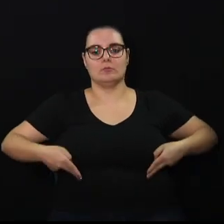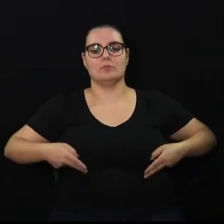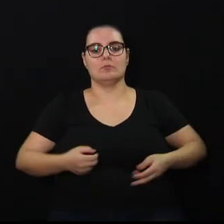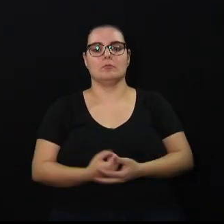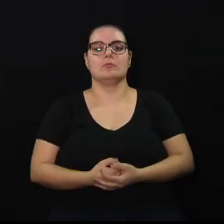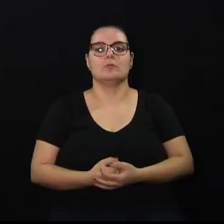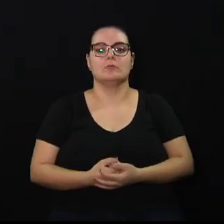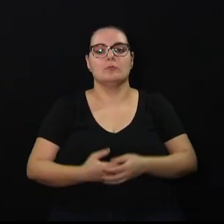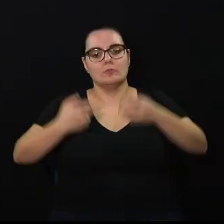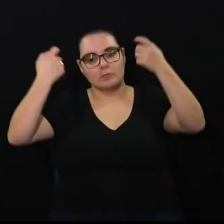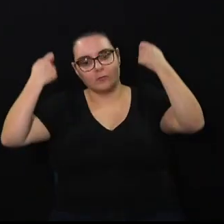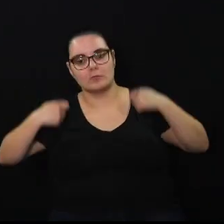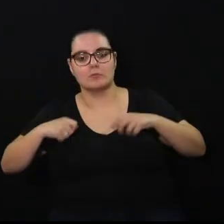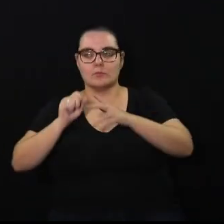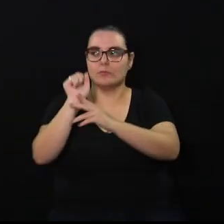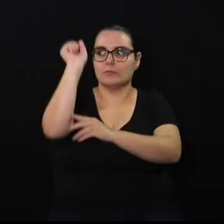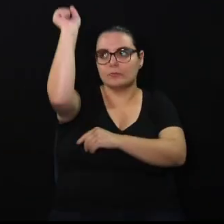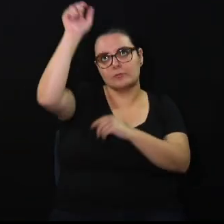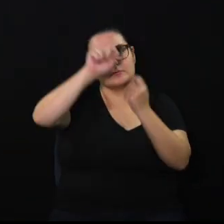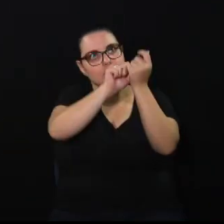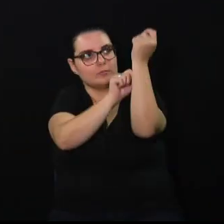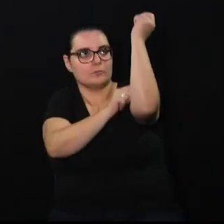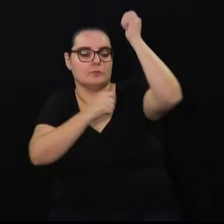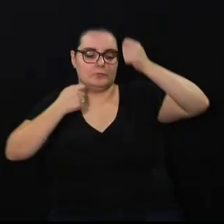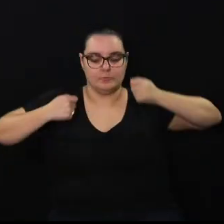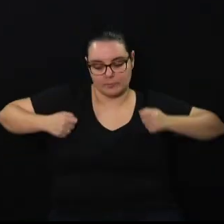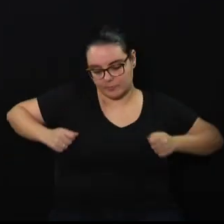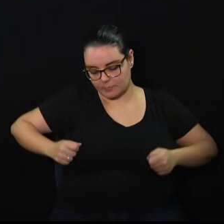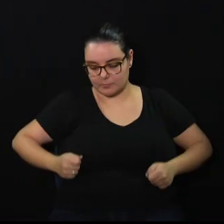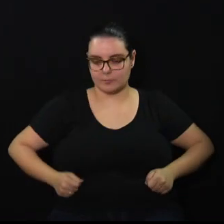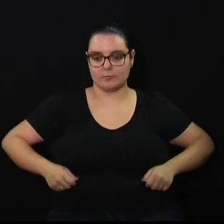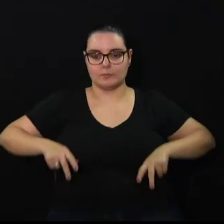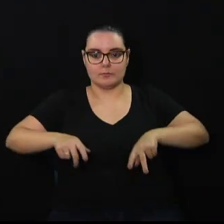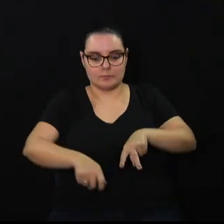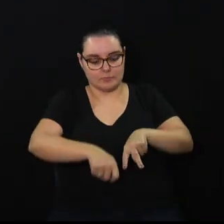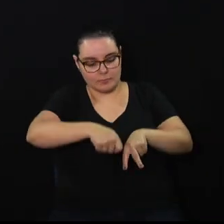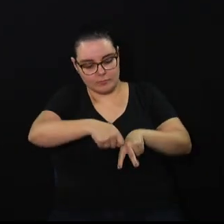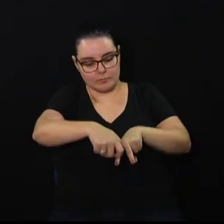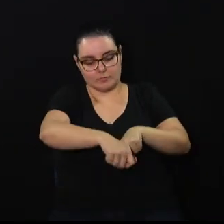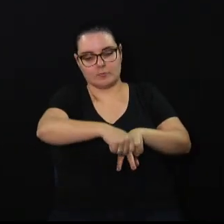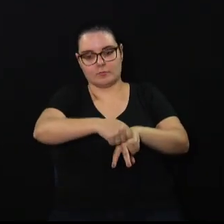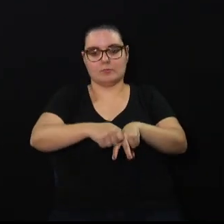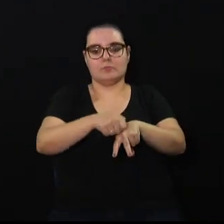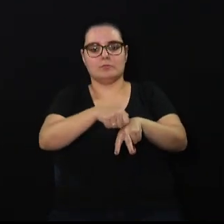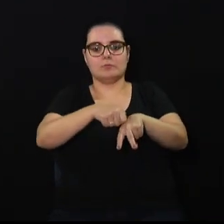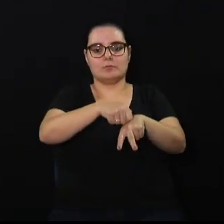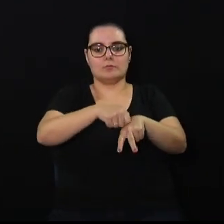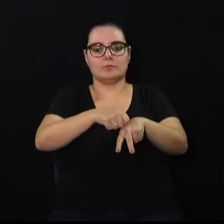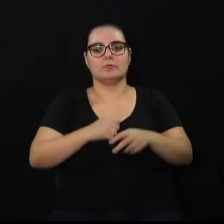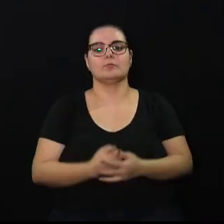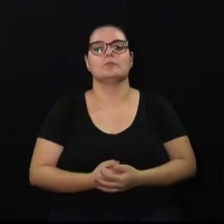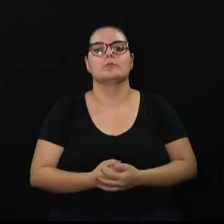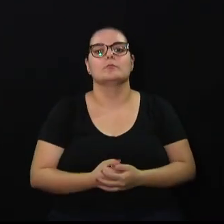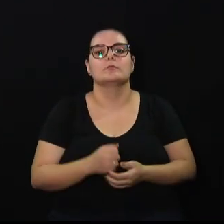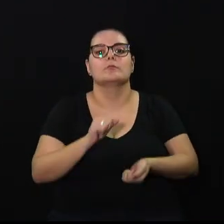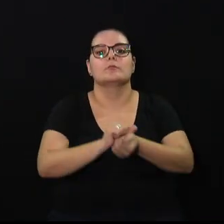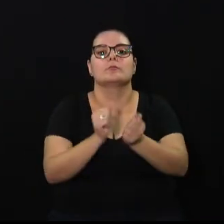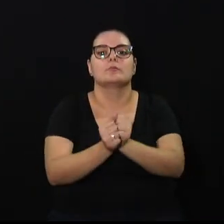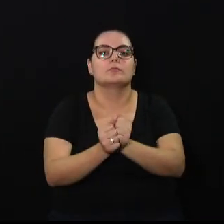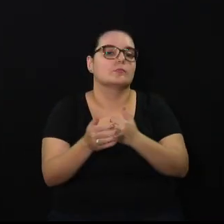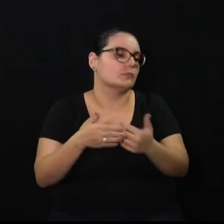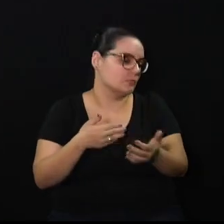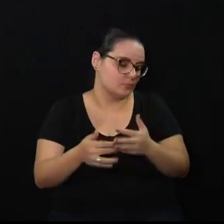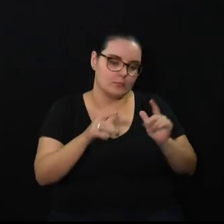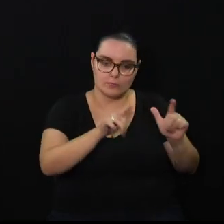vestir se é e por aí vai já então a gente na verdade dá pitaco em tudo quanto é lugar